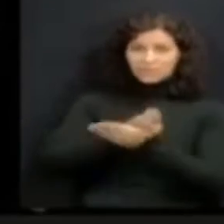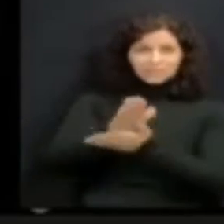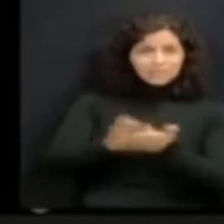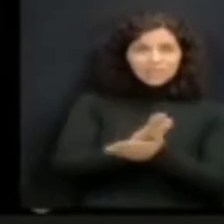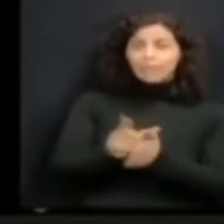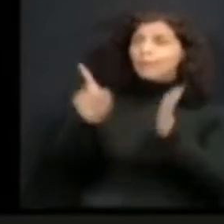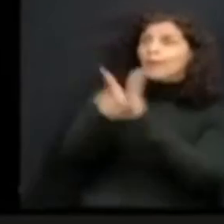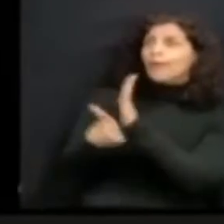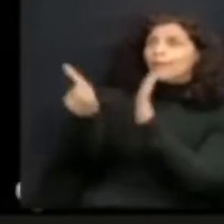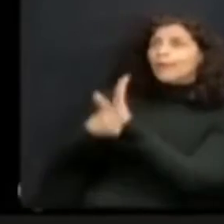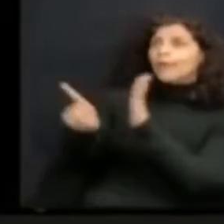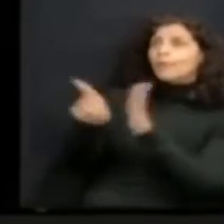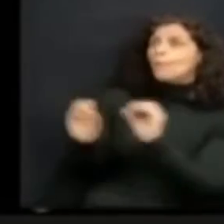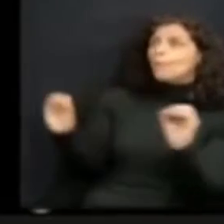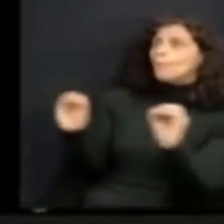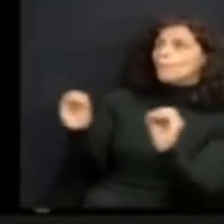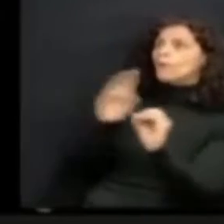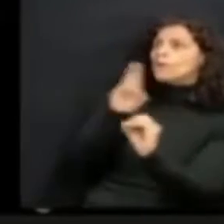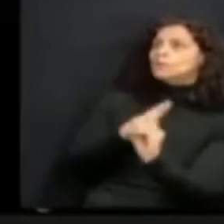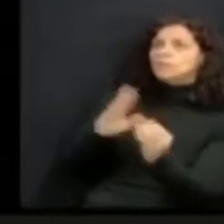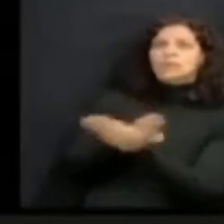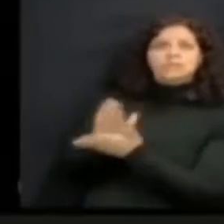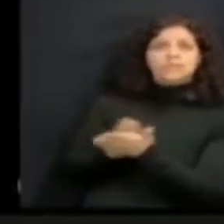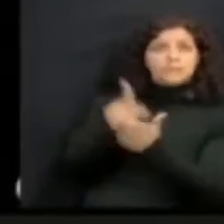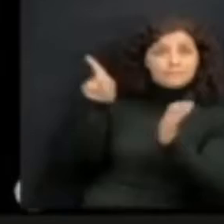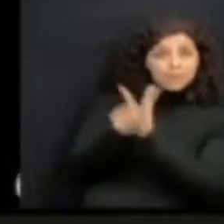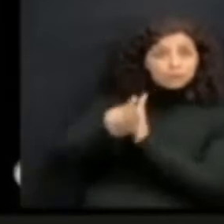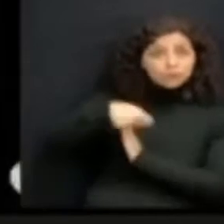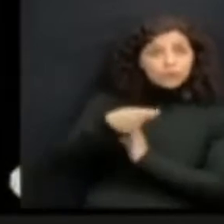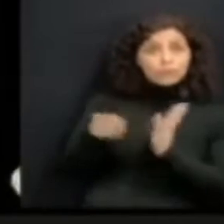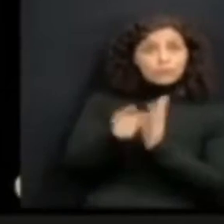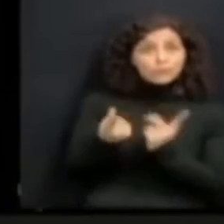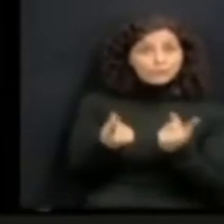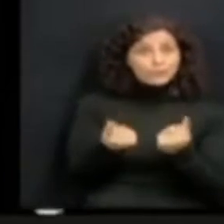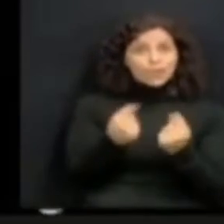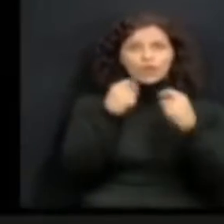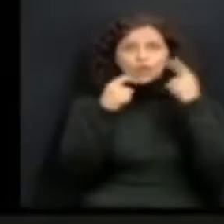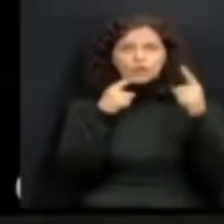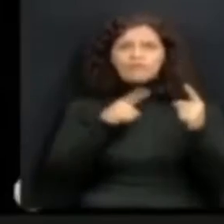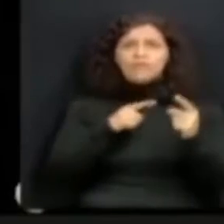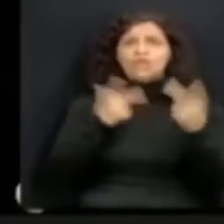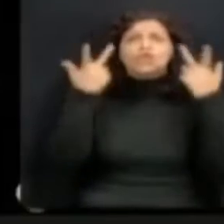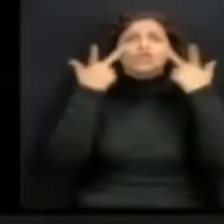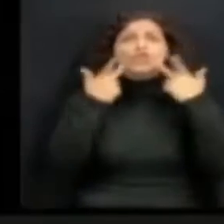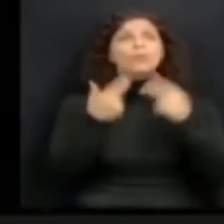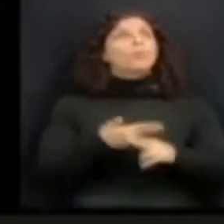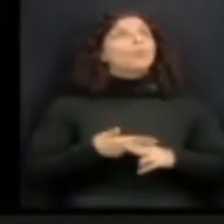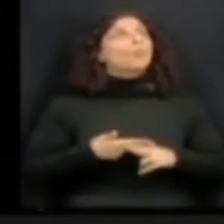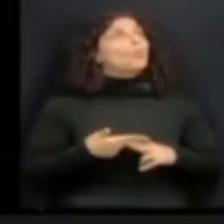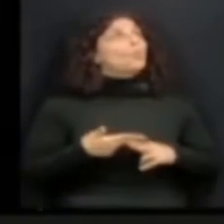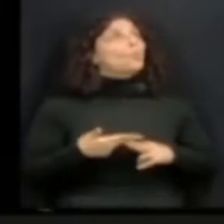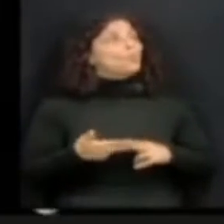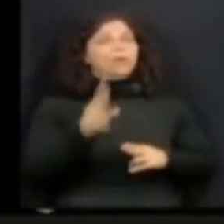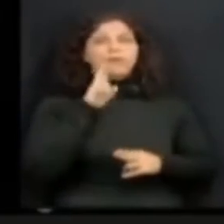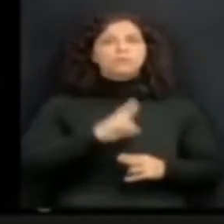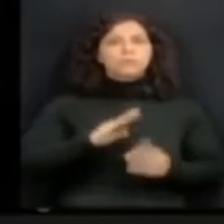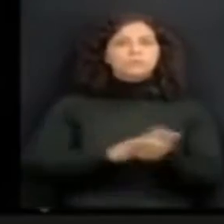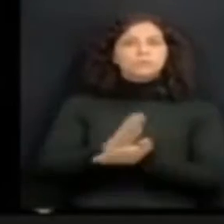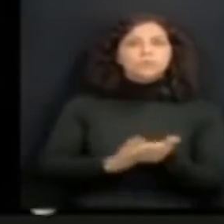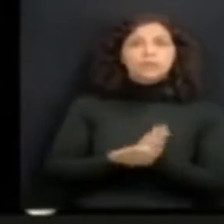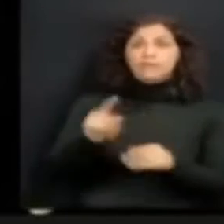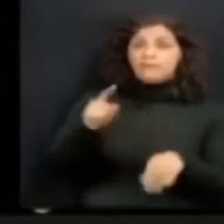os parlamentares quando indagados sobre situações duvidosas virou praxe. E a regra é o